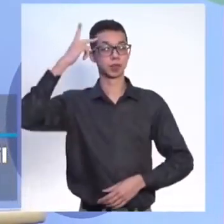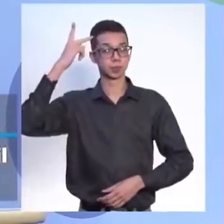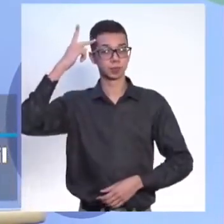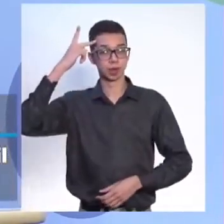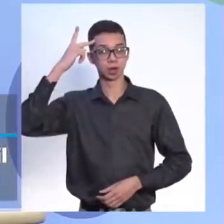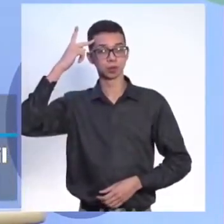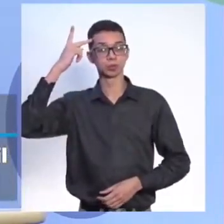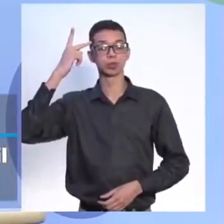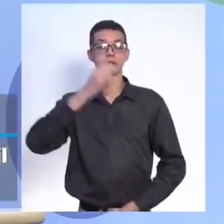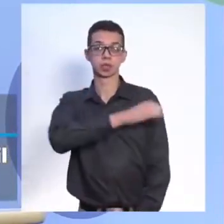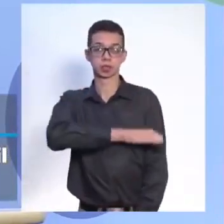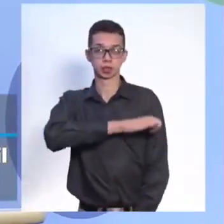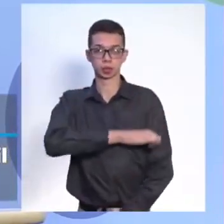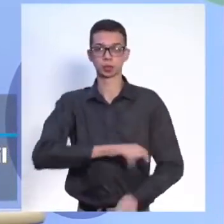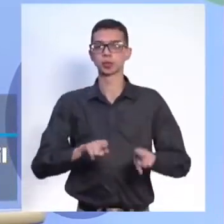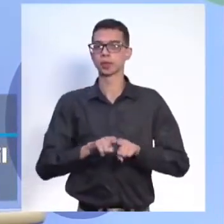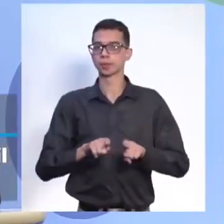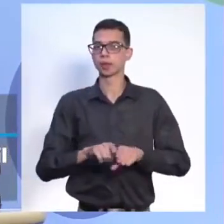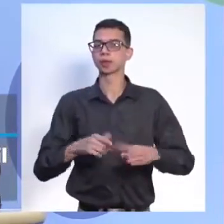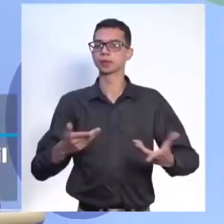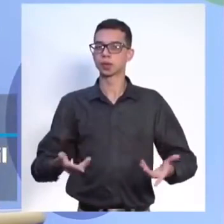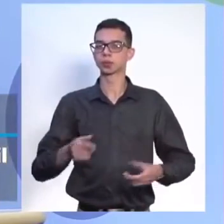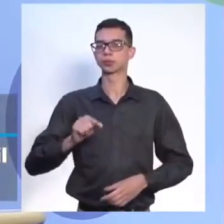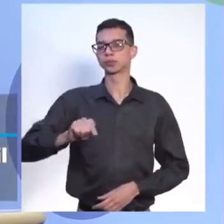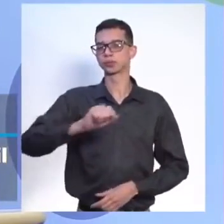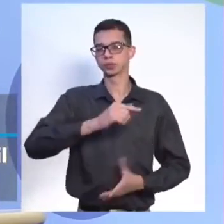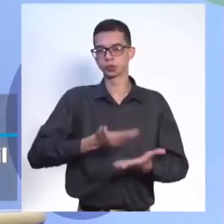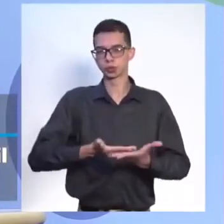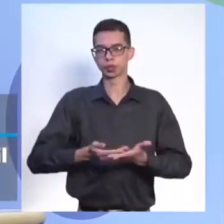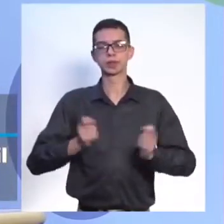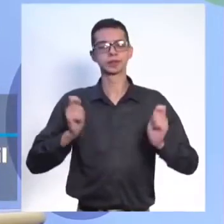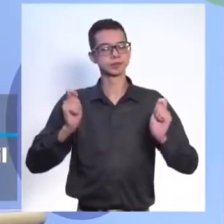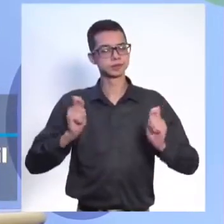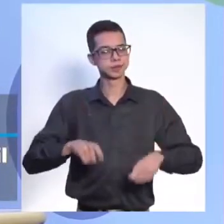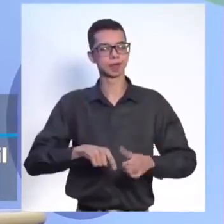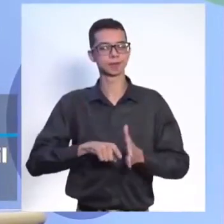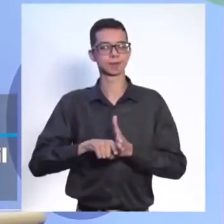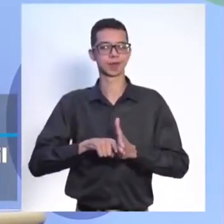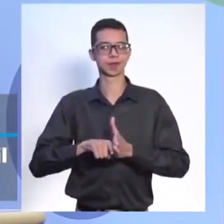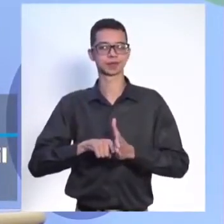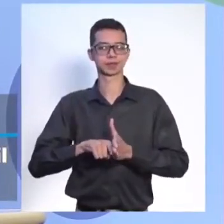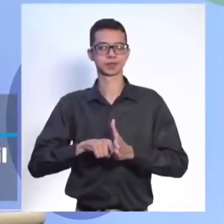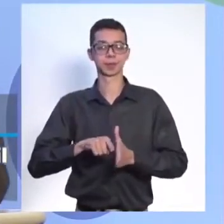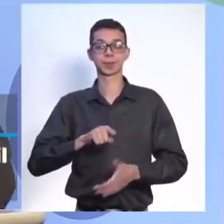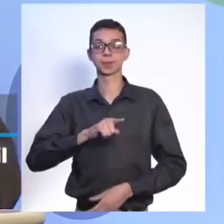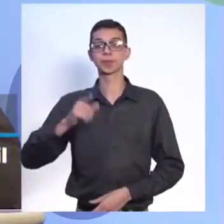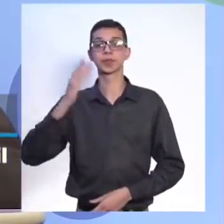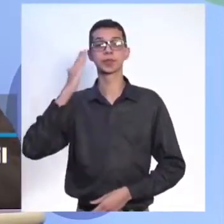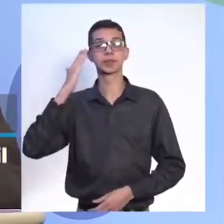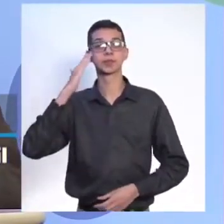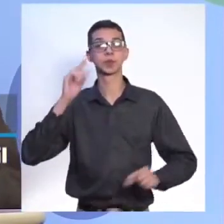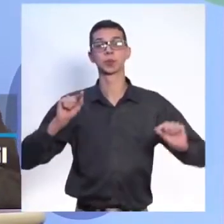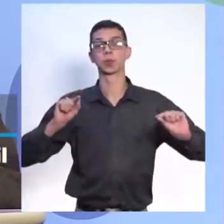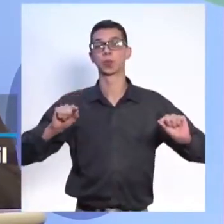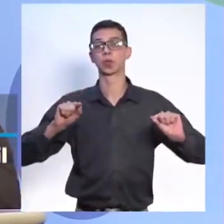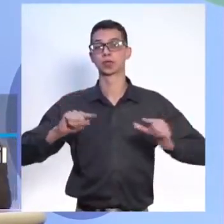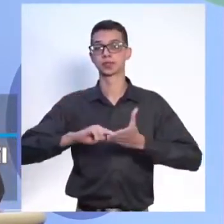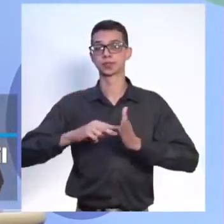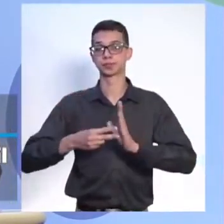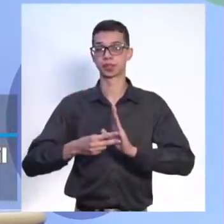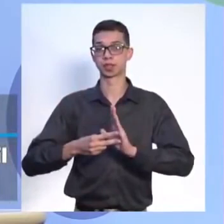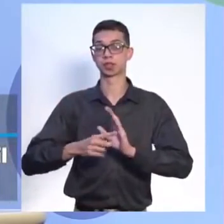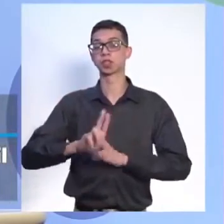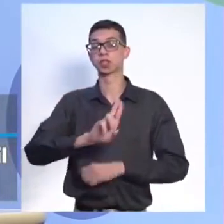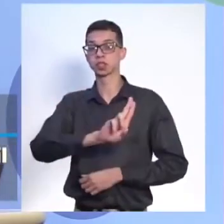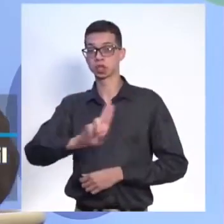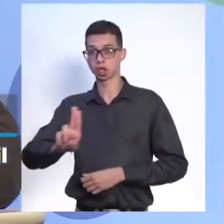Então, depois os estudantes, vocês podem pesquisar sobre o que é um plano diretor, né?